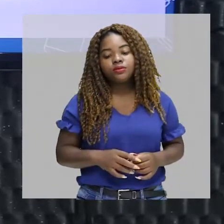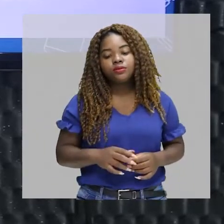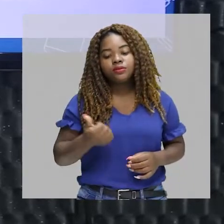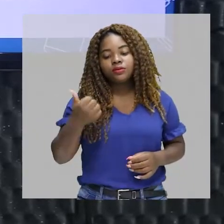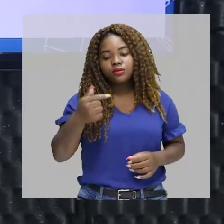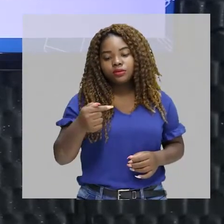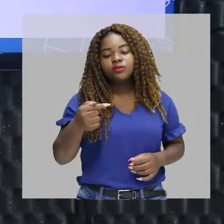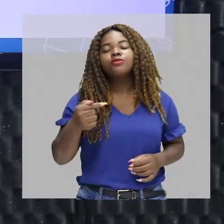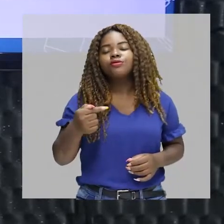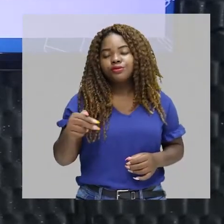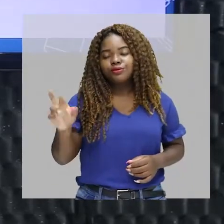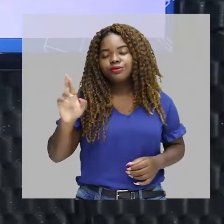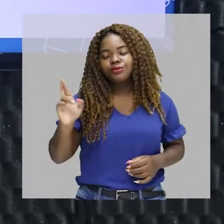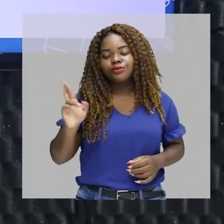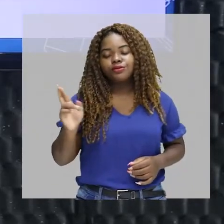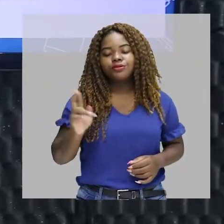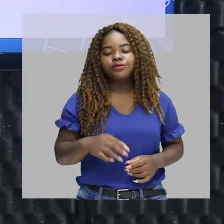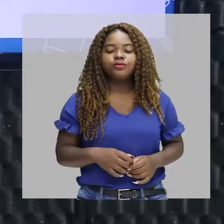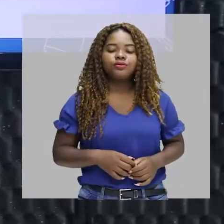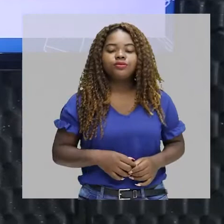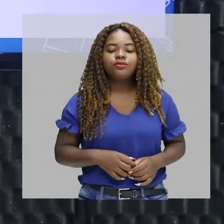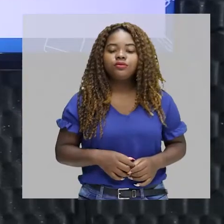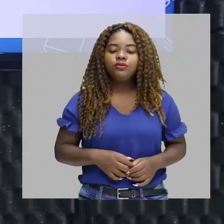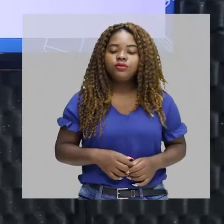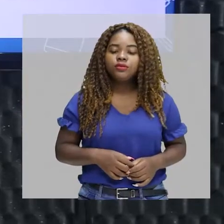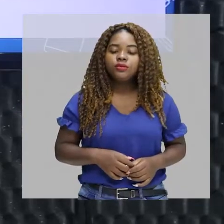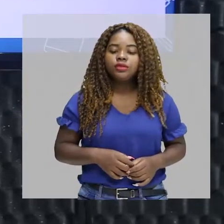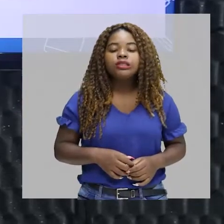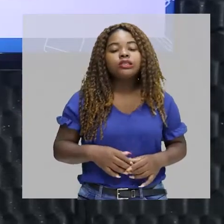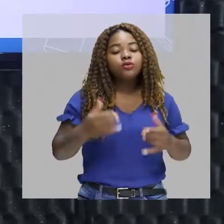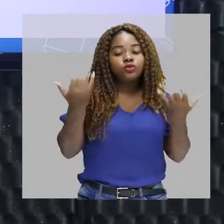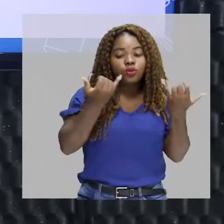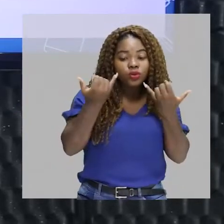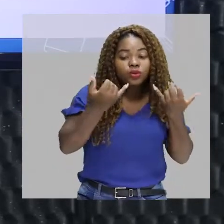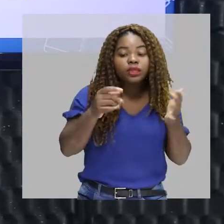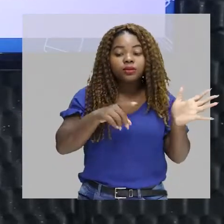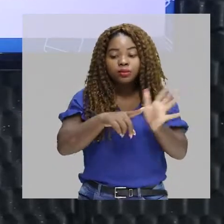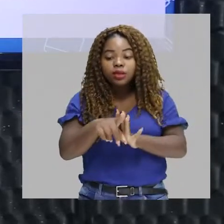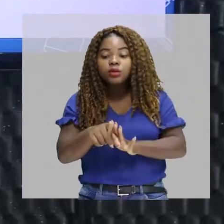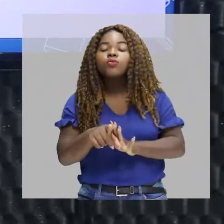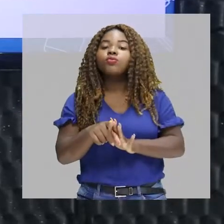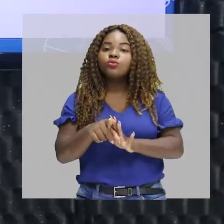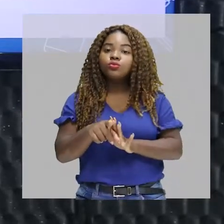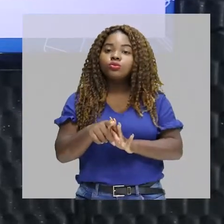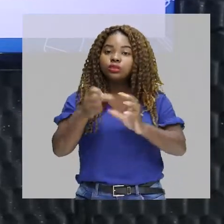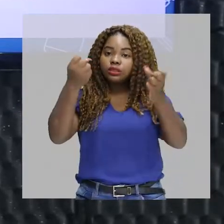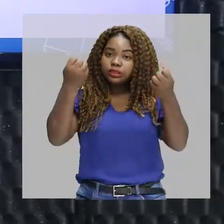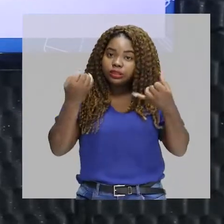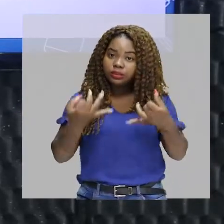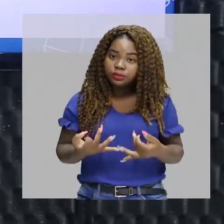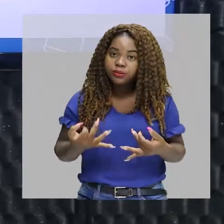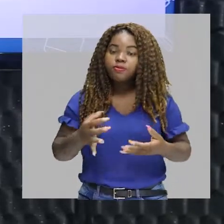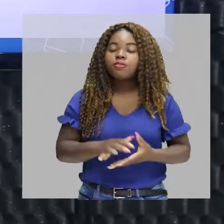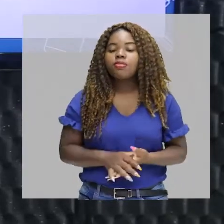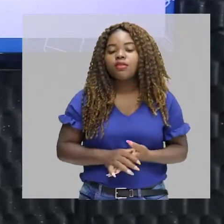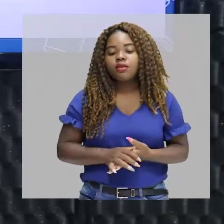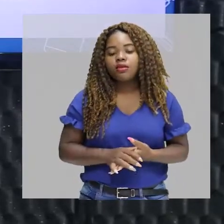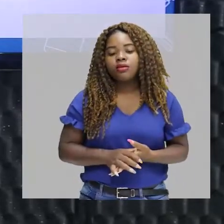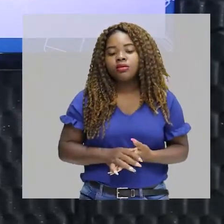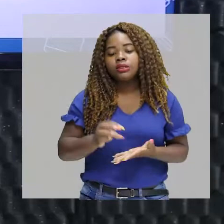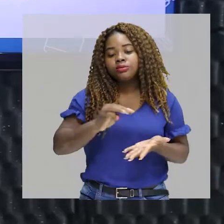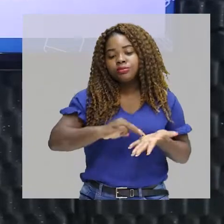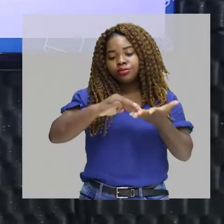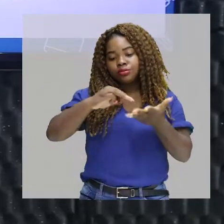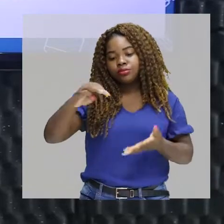a R$17. Então, são informações que a questão nos fornece, certo? E assim, por exemplo, a